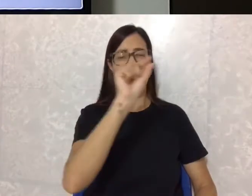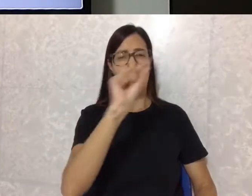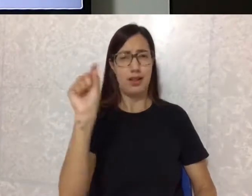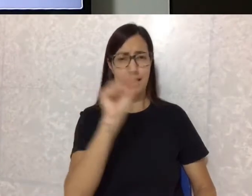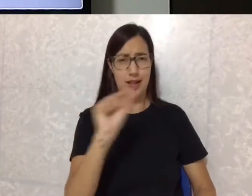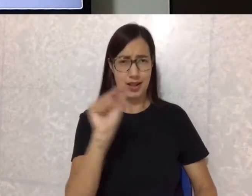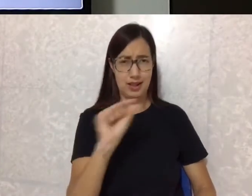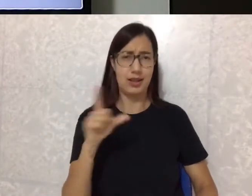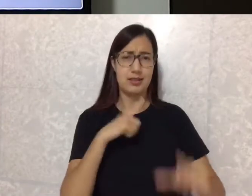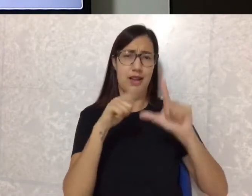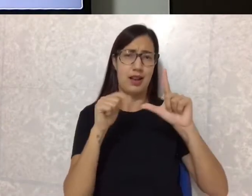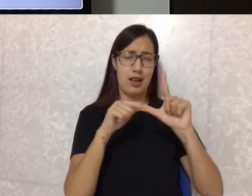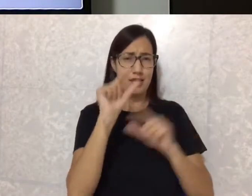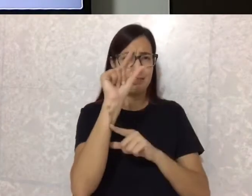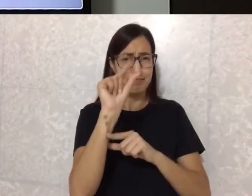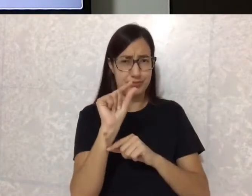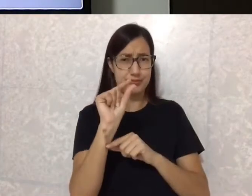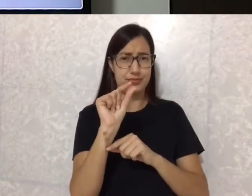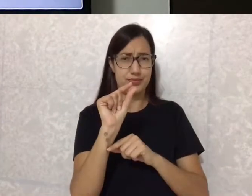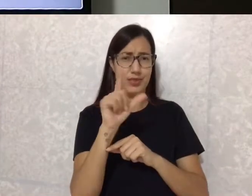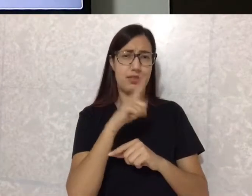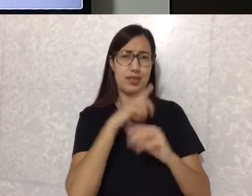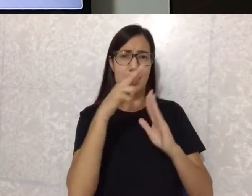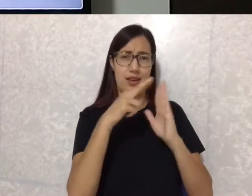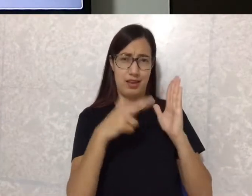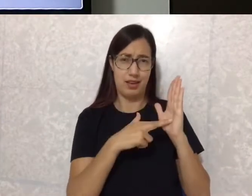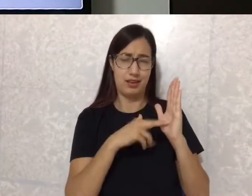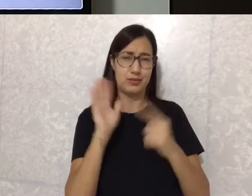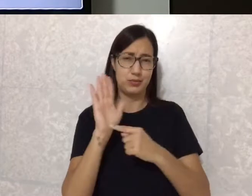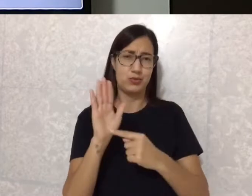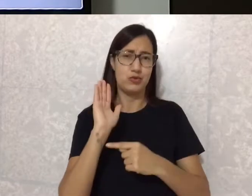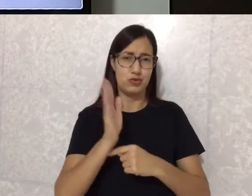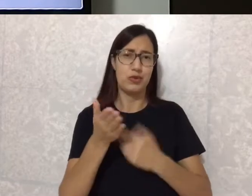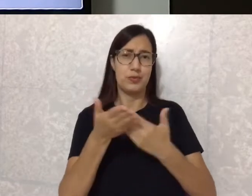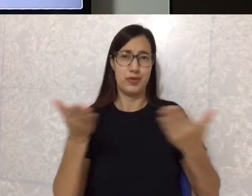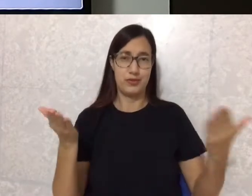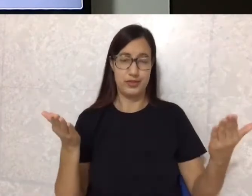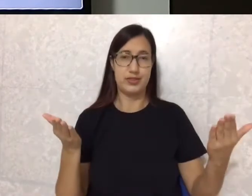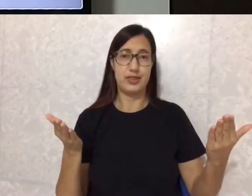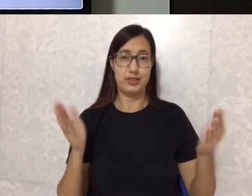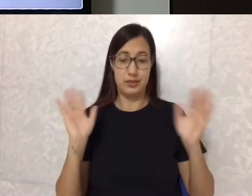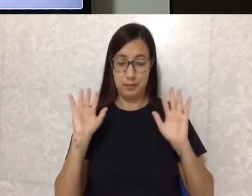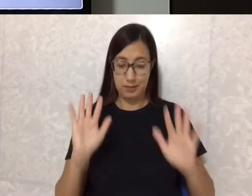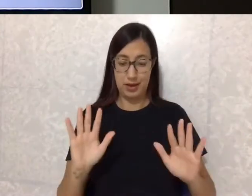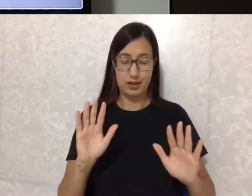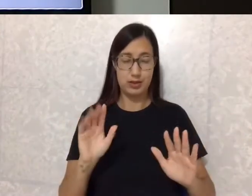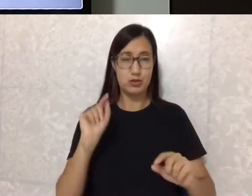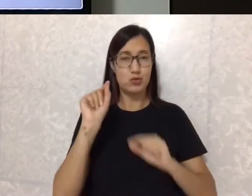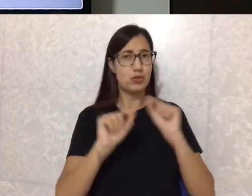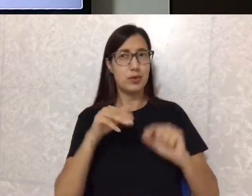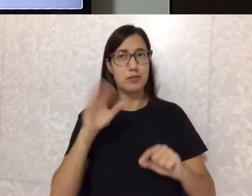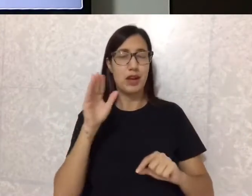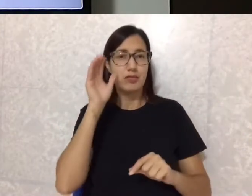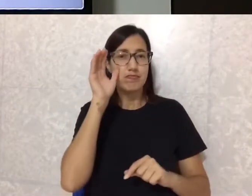regras de formatação, como eu já disse, eu não vou entrar tanto nesse detalhe. Mas uma questão que é mais curiosidade é que tem